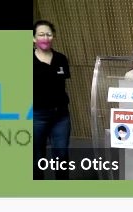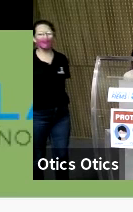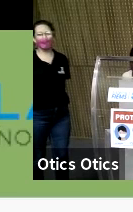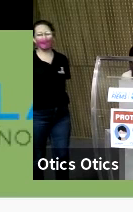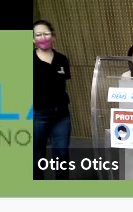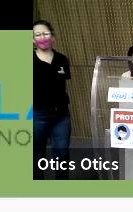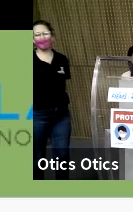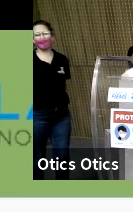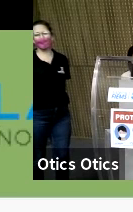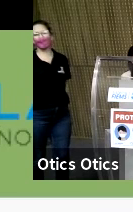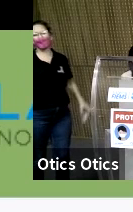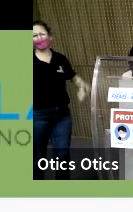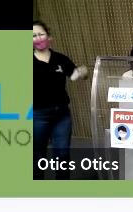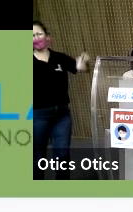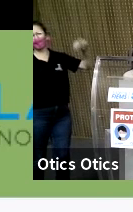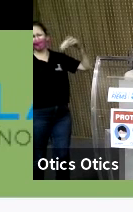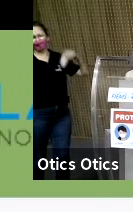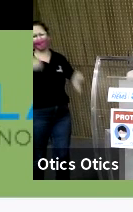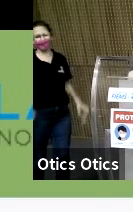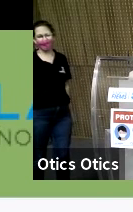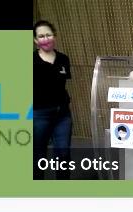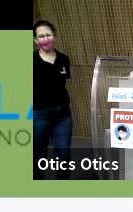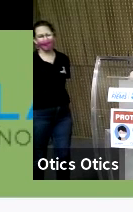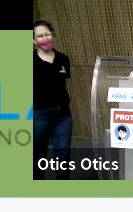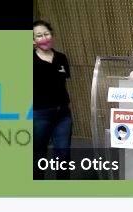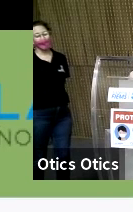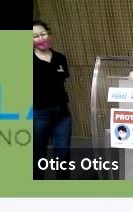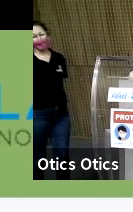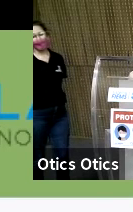Se a gente fosse colocar todas as fotos, a gente ia muito longe. Tá?